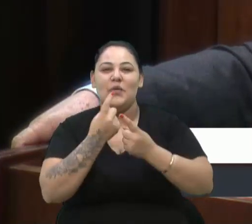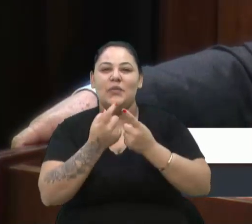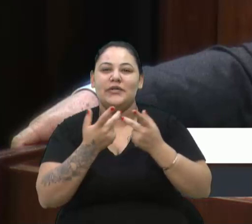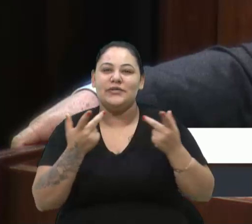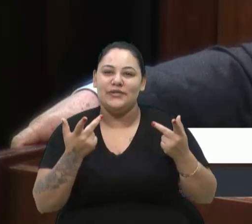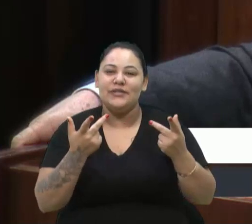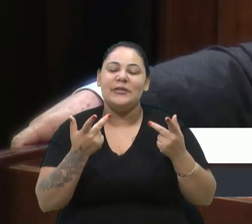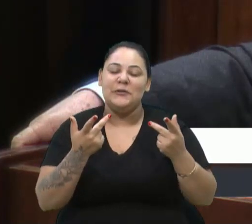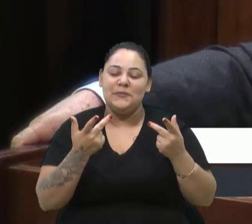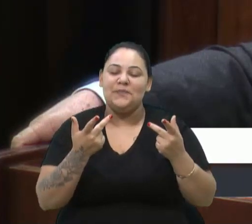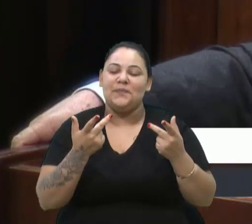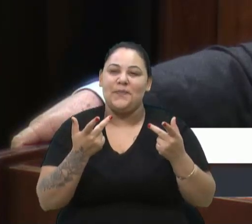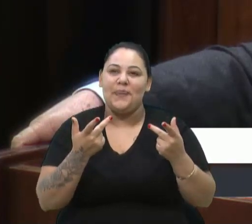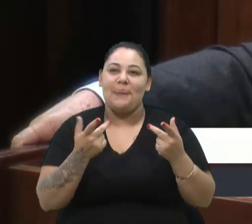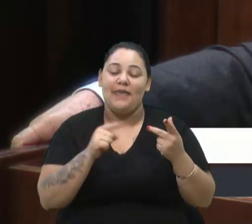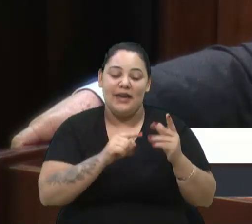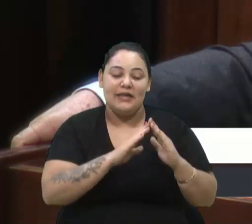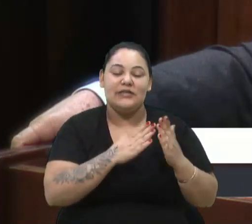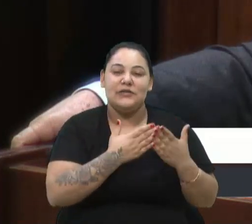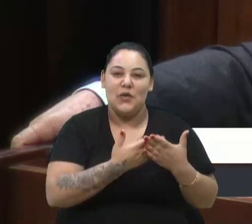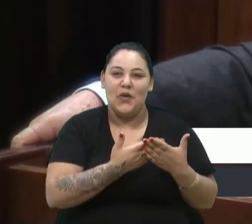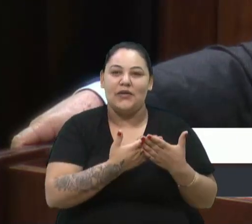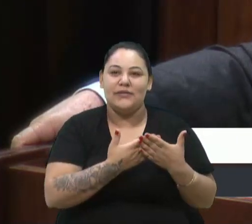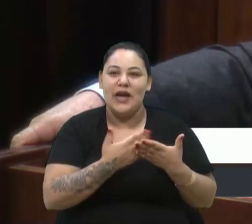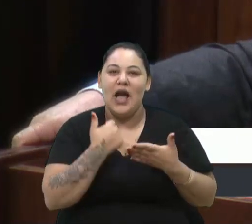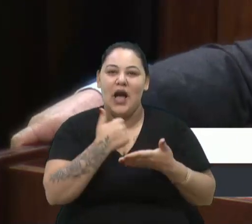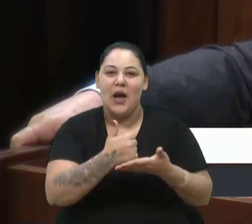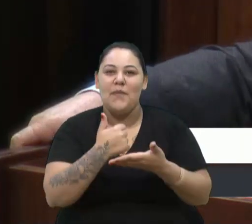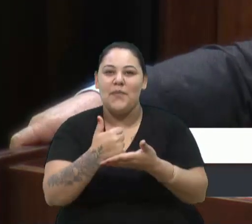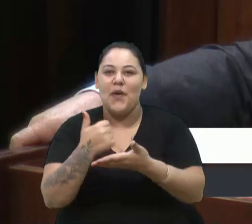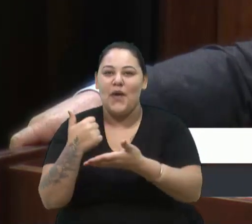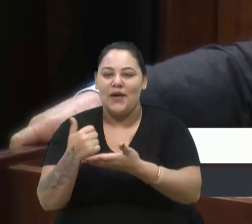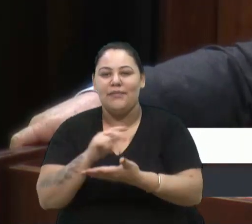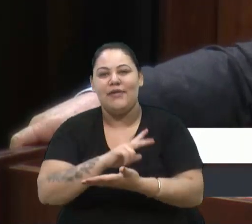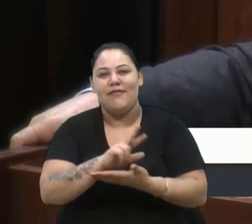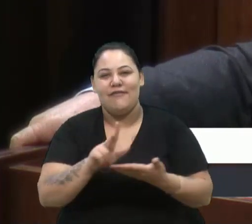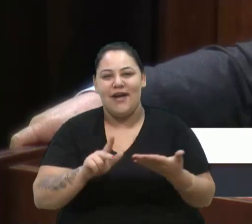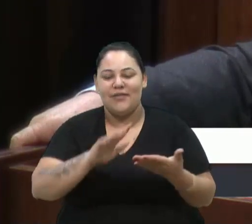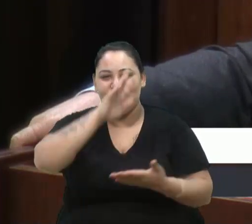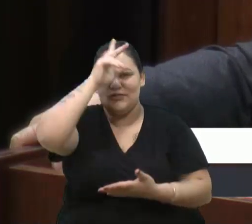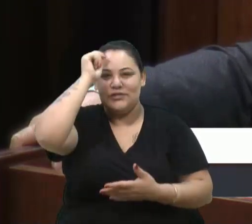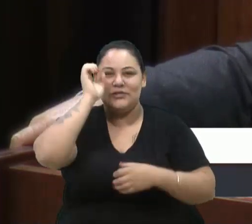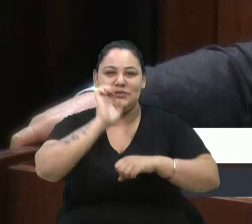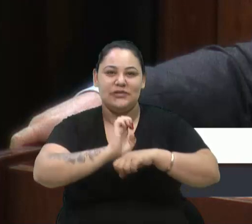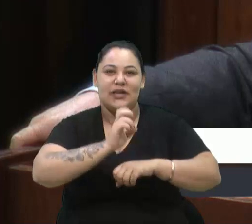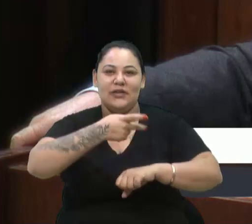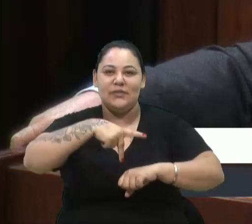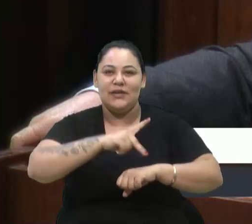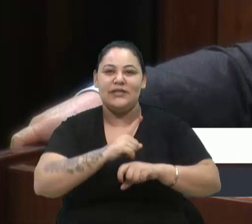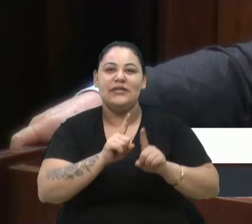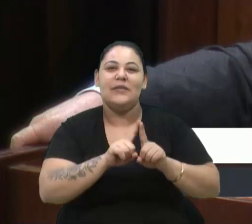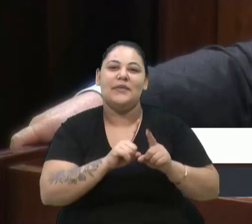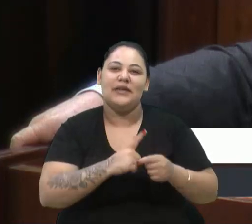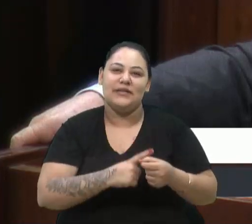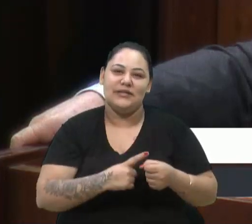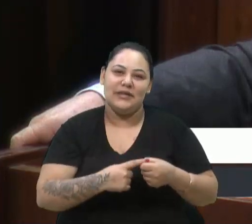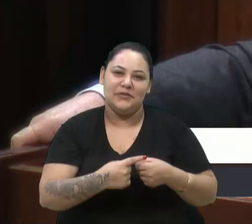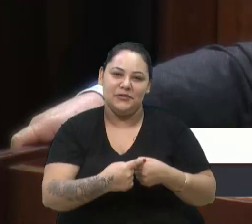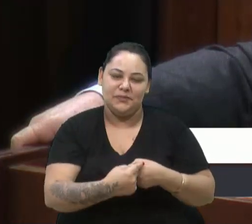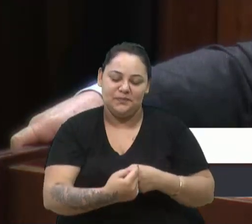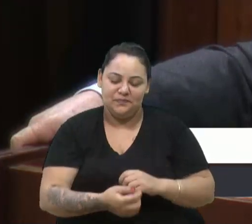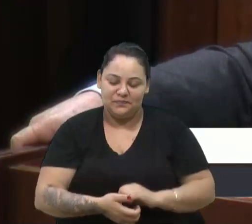que essa história Está contribuindo para várias municípios estado ou país e a nossa cidade